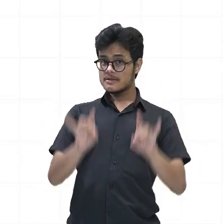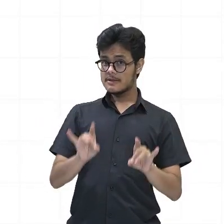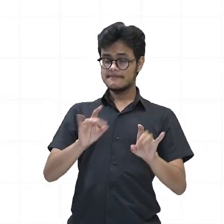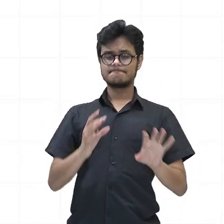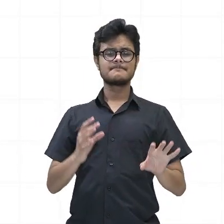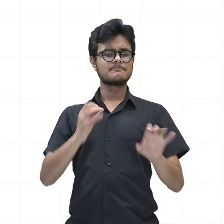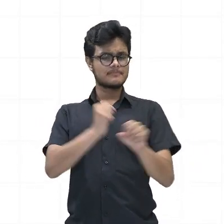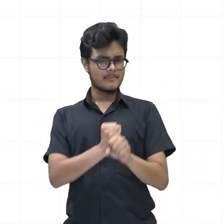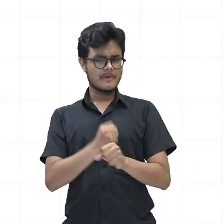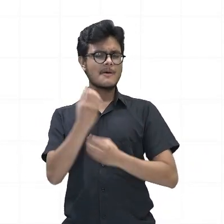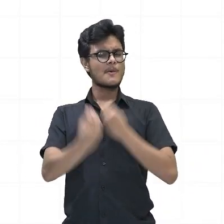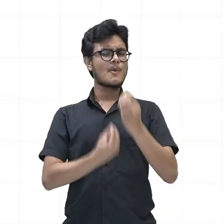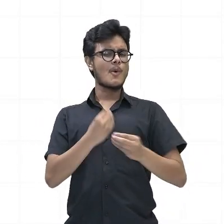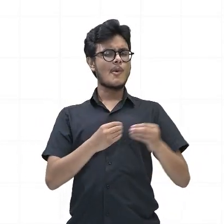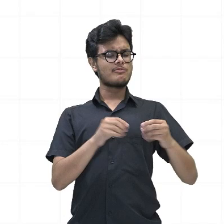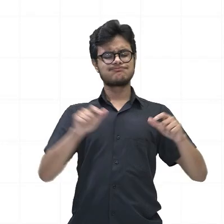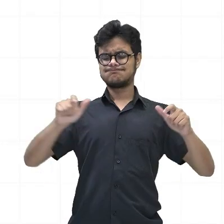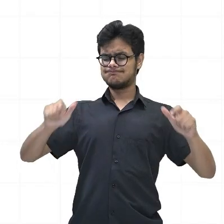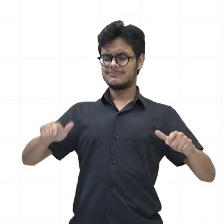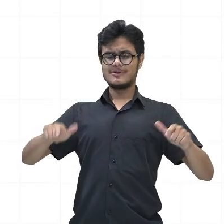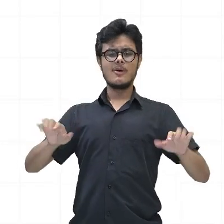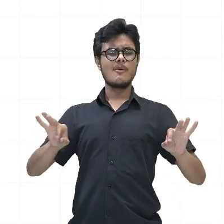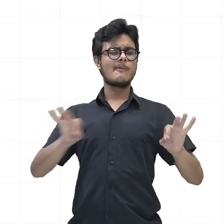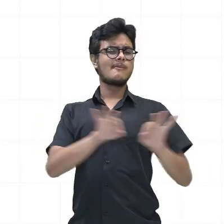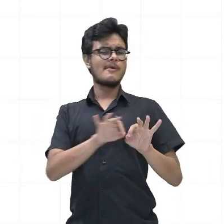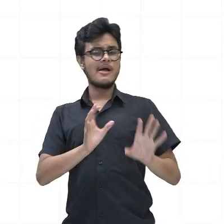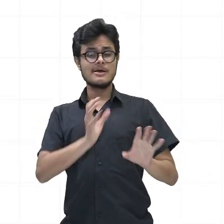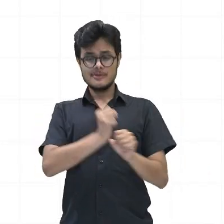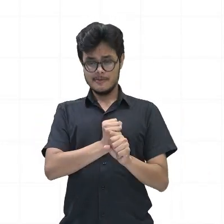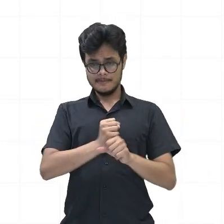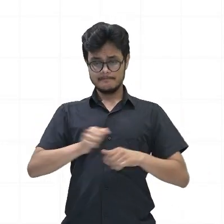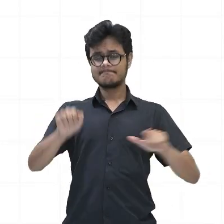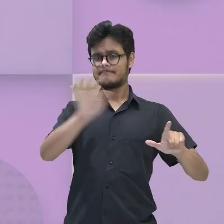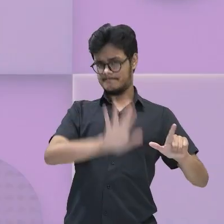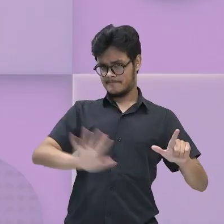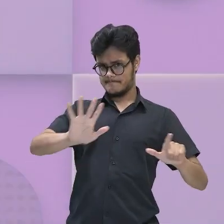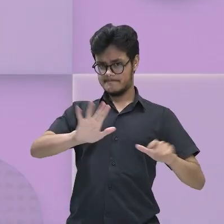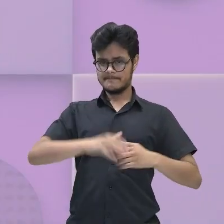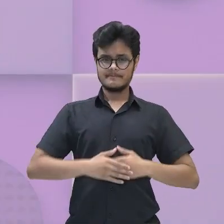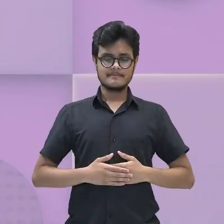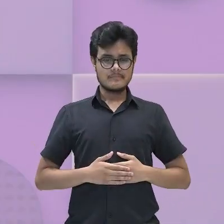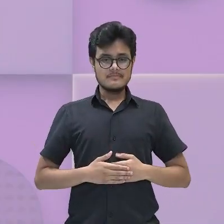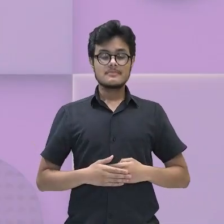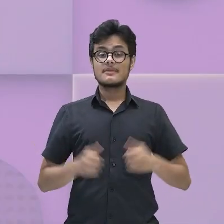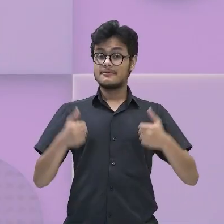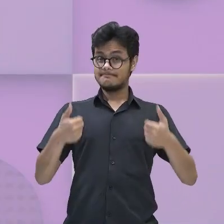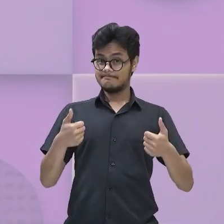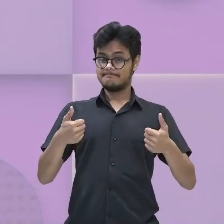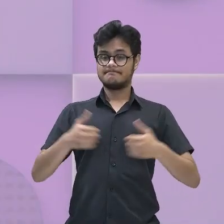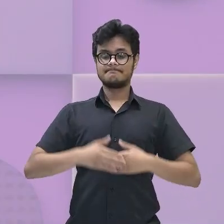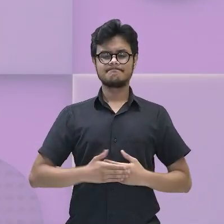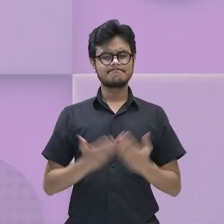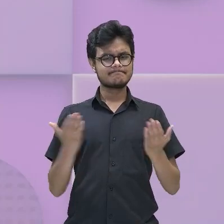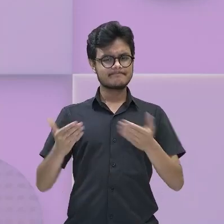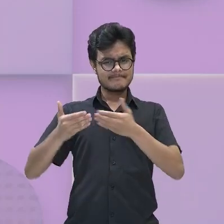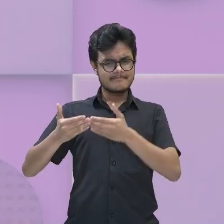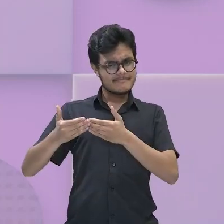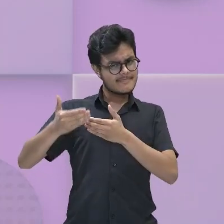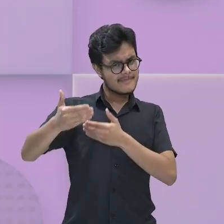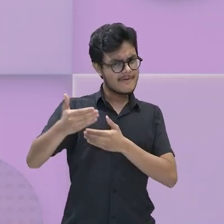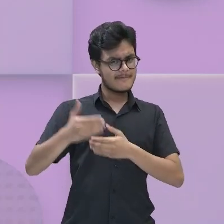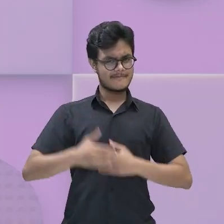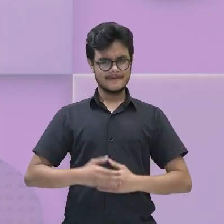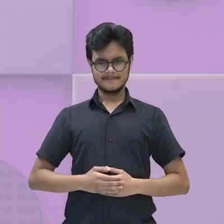da distância entre dois pontos no plano cartesiano. Muito bem, então vamos à